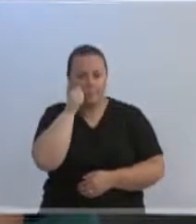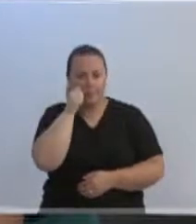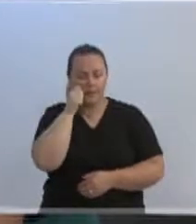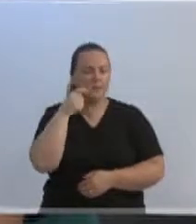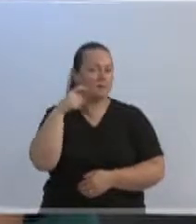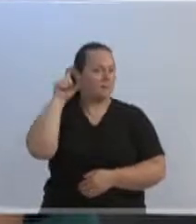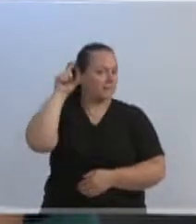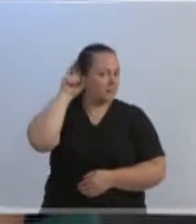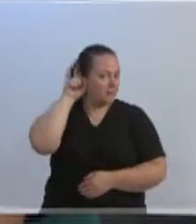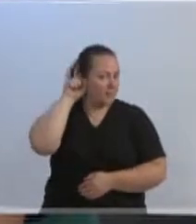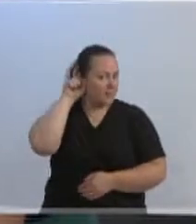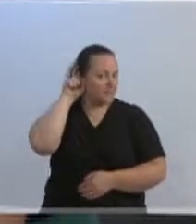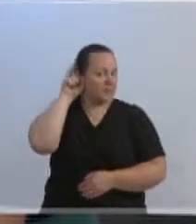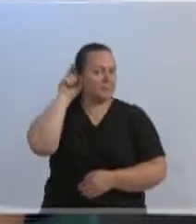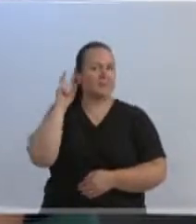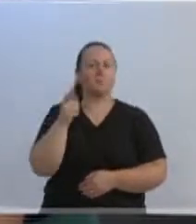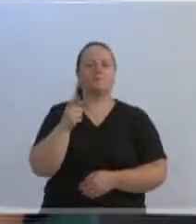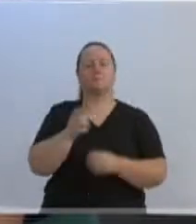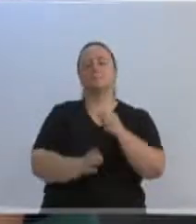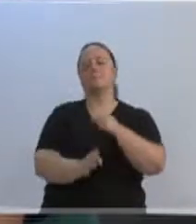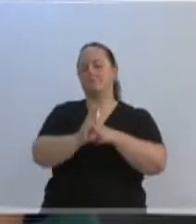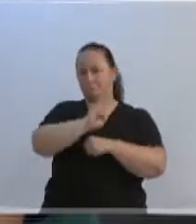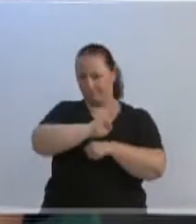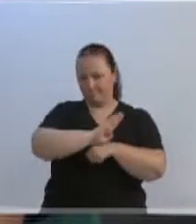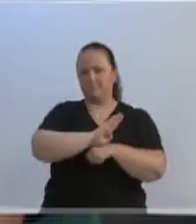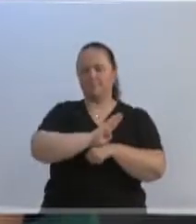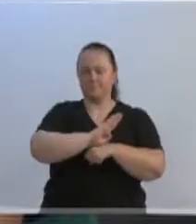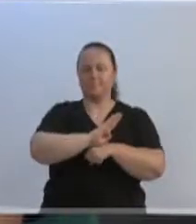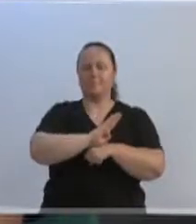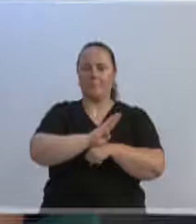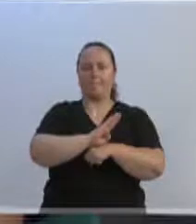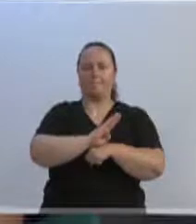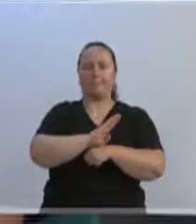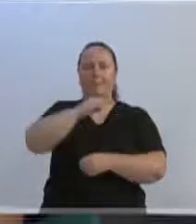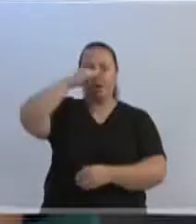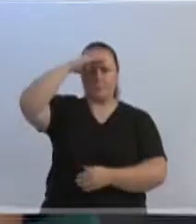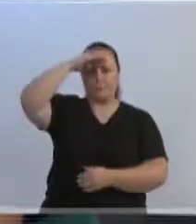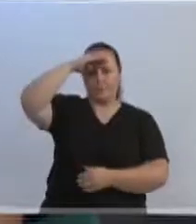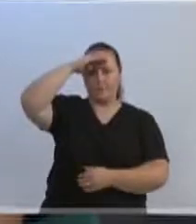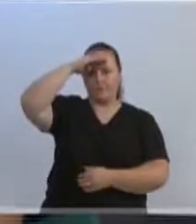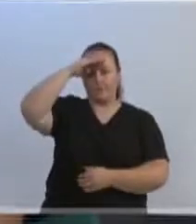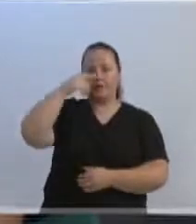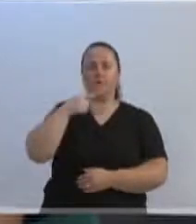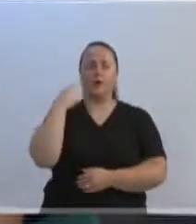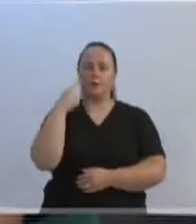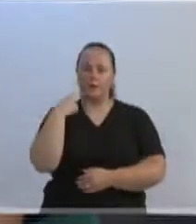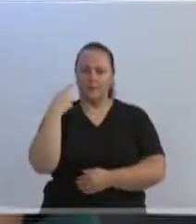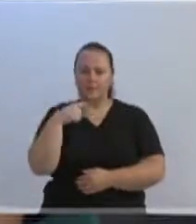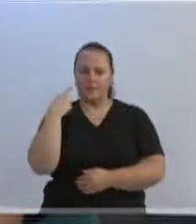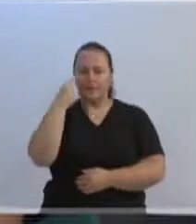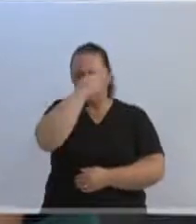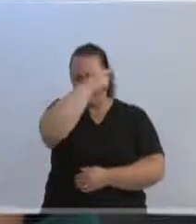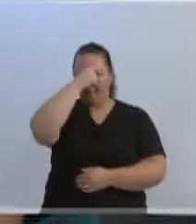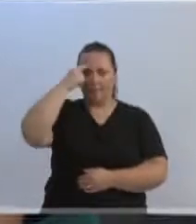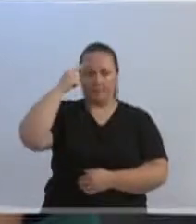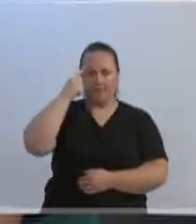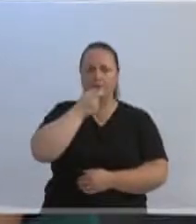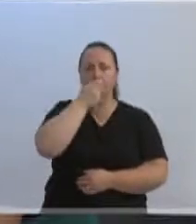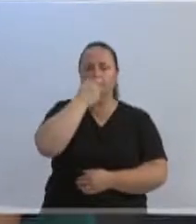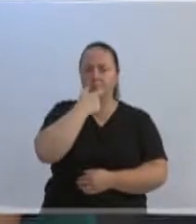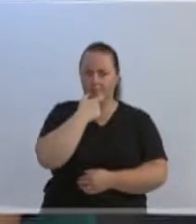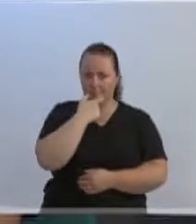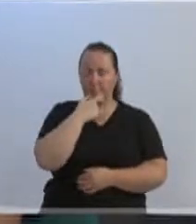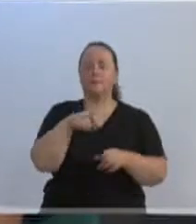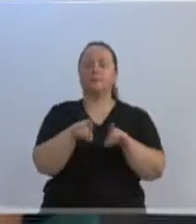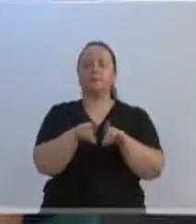em orly mantau josé de souza o zeca bombeiro jovino cardoso neto marcelo lanzarin e marcos da rosa odemar becker